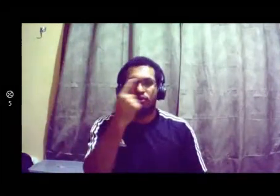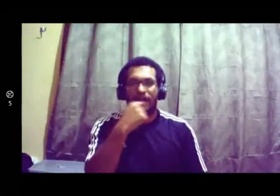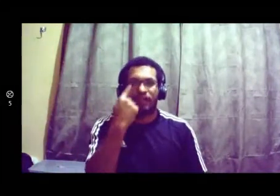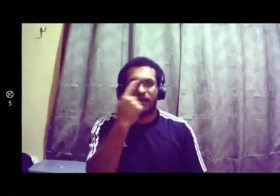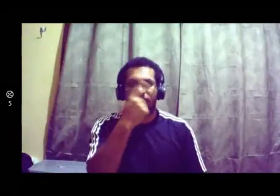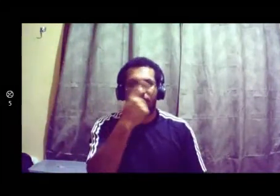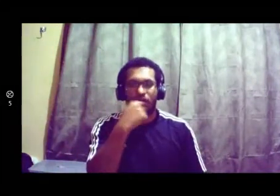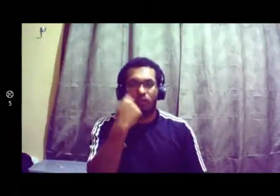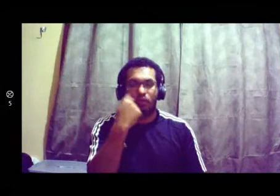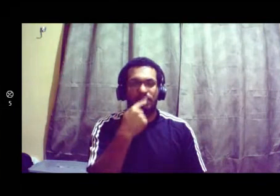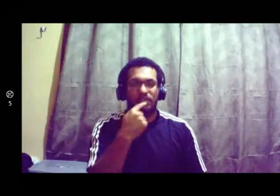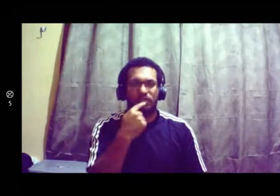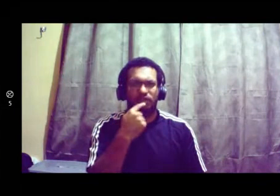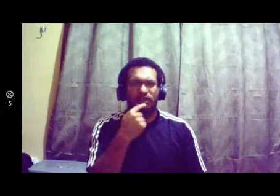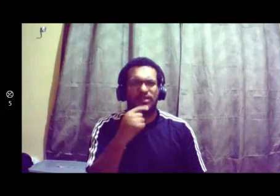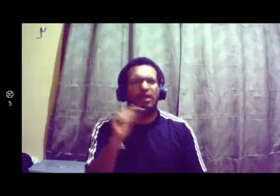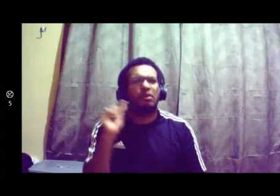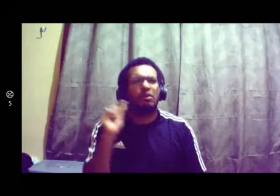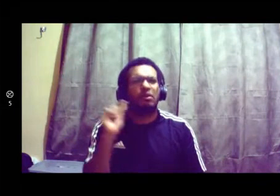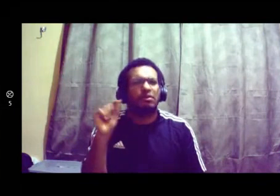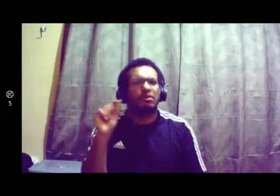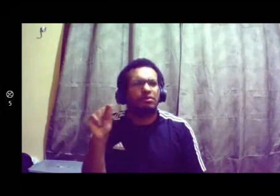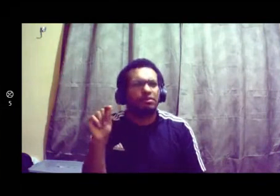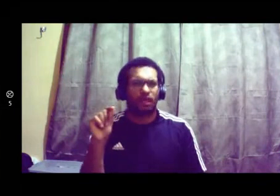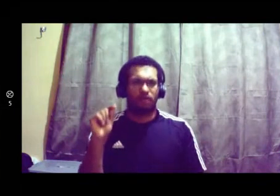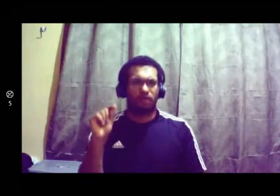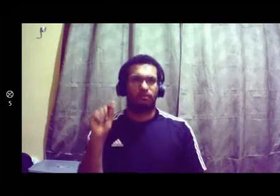muito o que? A ver com a expressão facial.